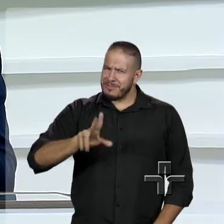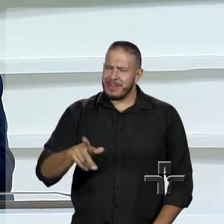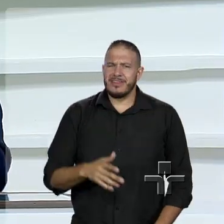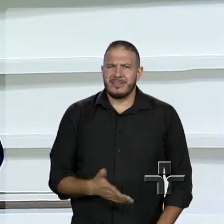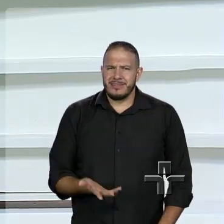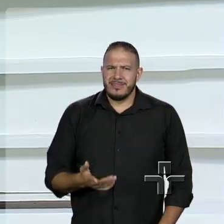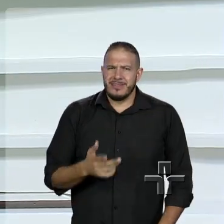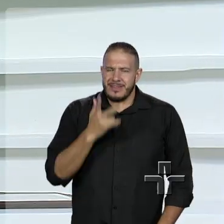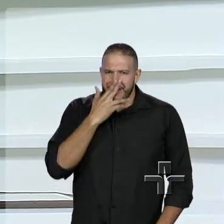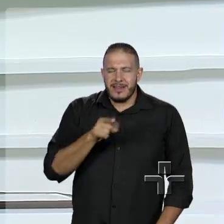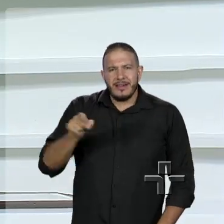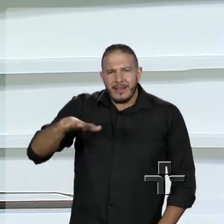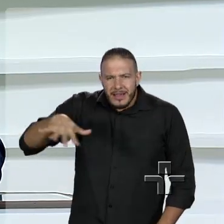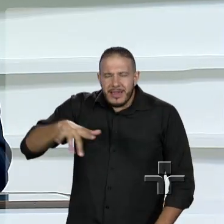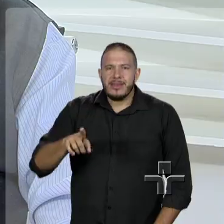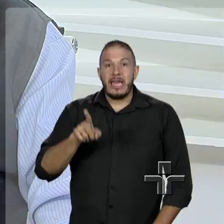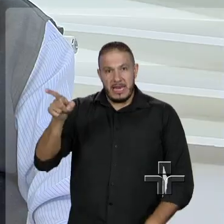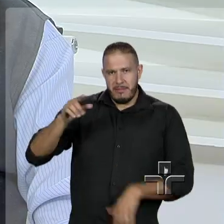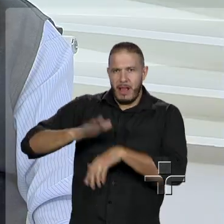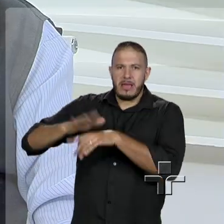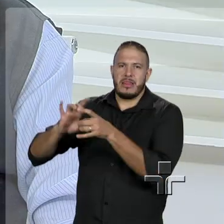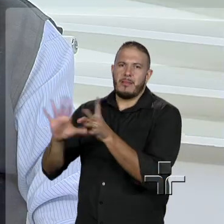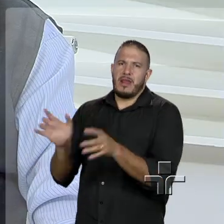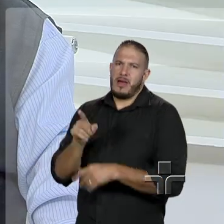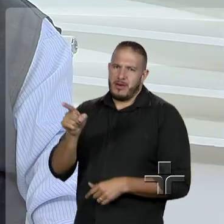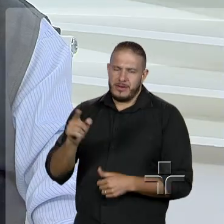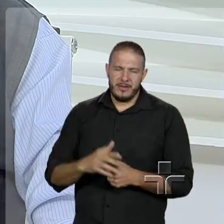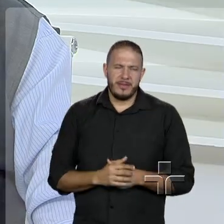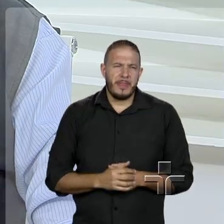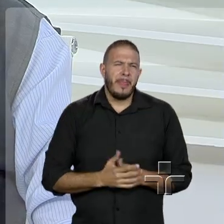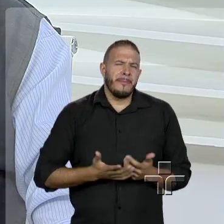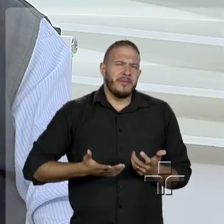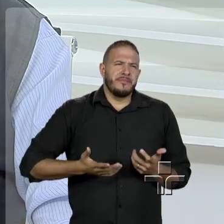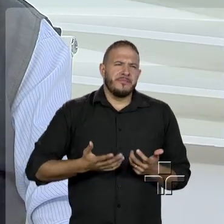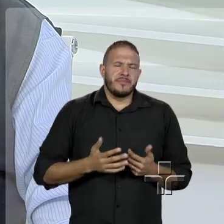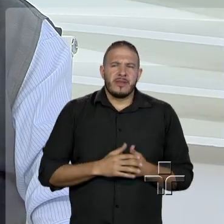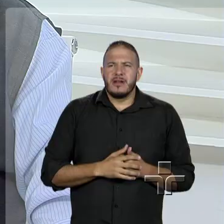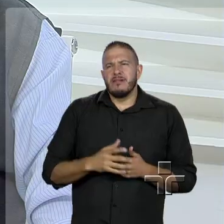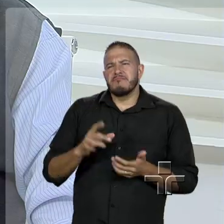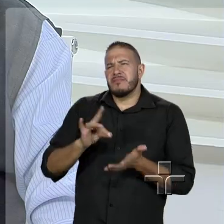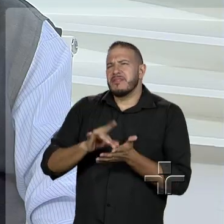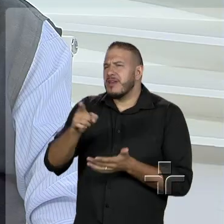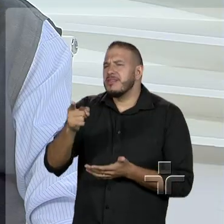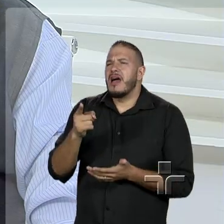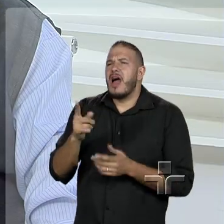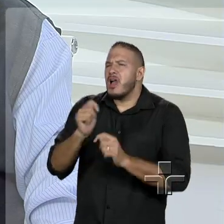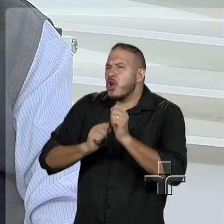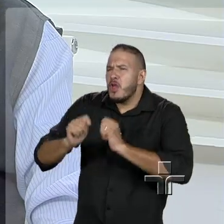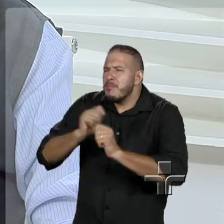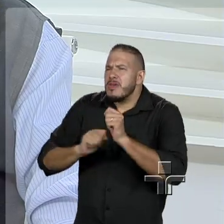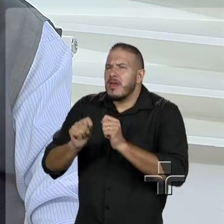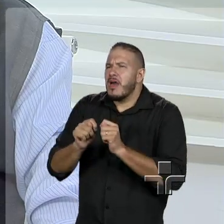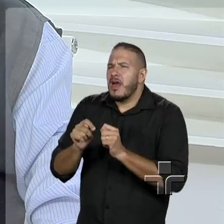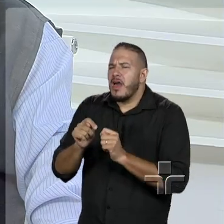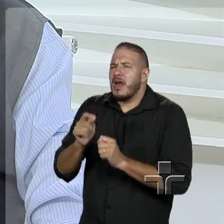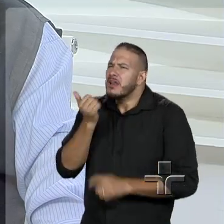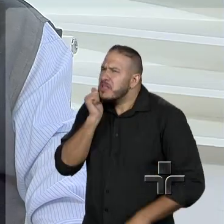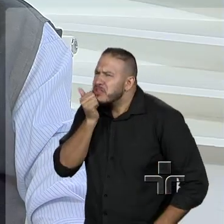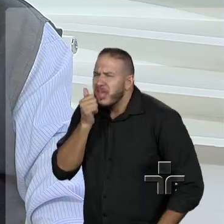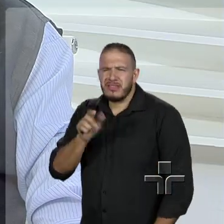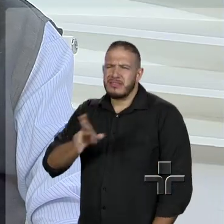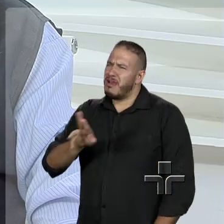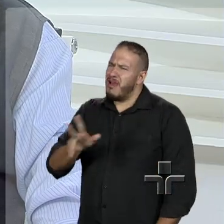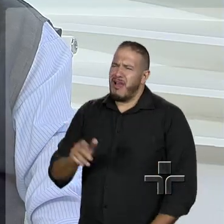Mais keynesiano, ele bem liberal. Não, eu acho o seguinte, a economia não é uma ciência. A economia é uma